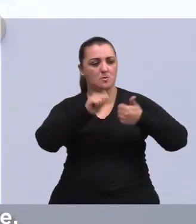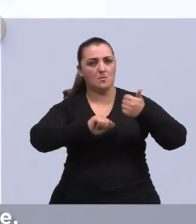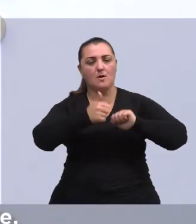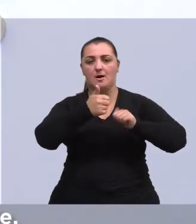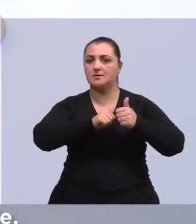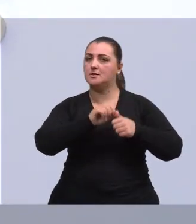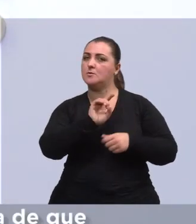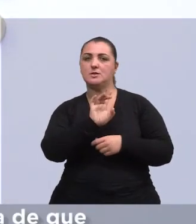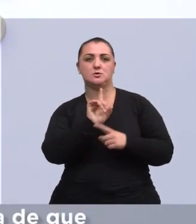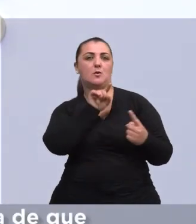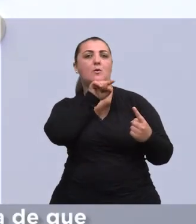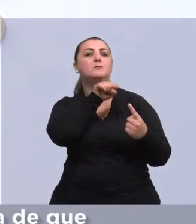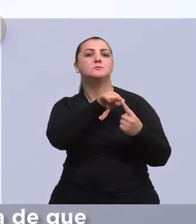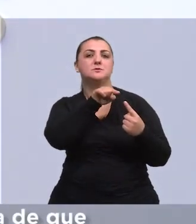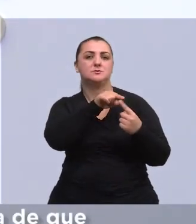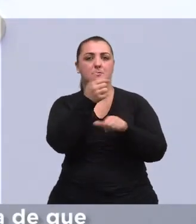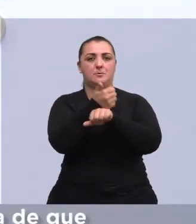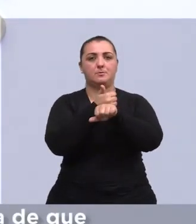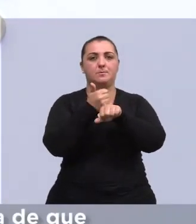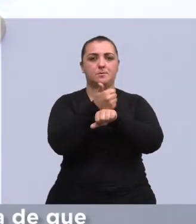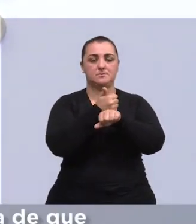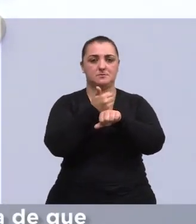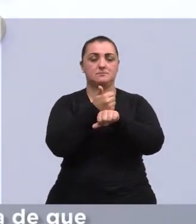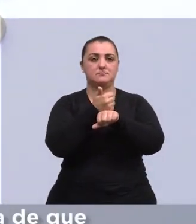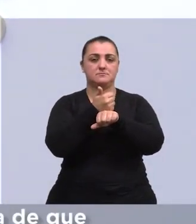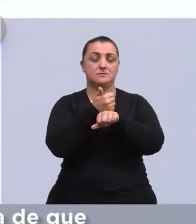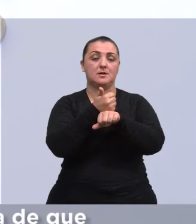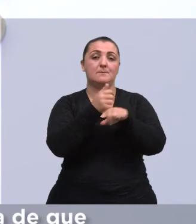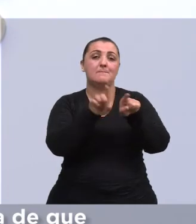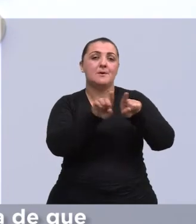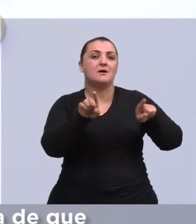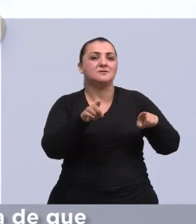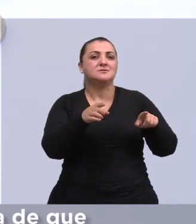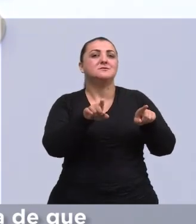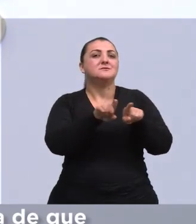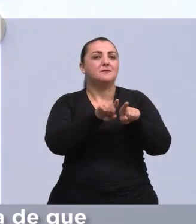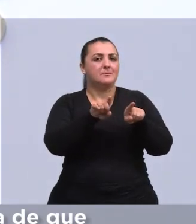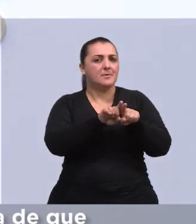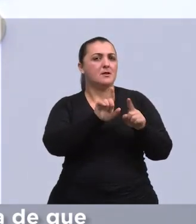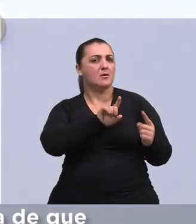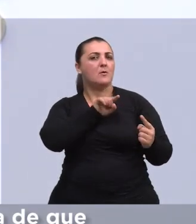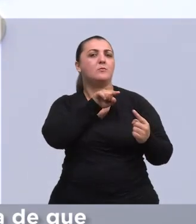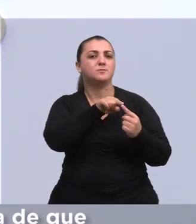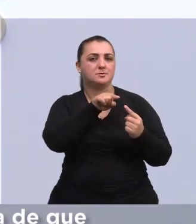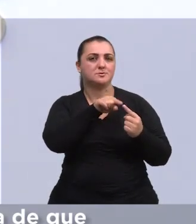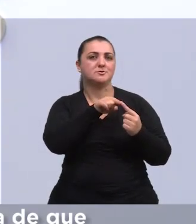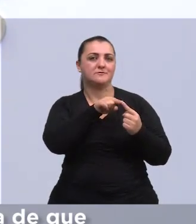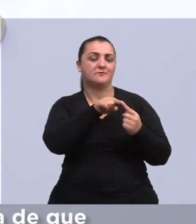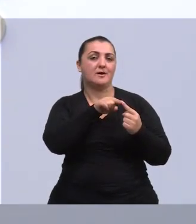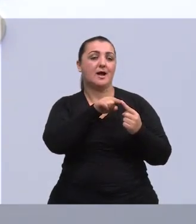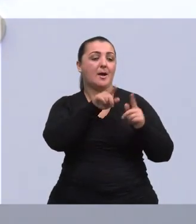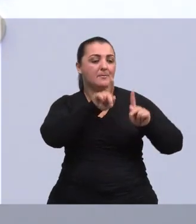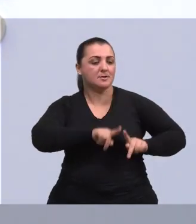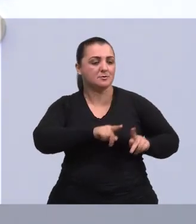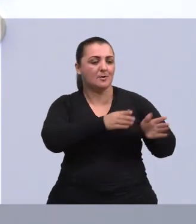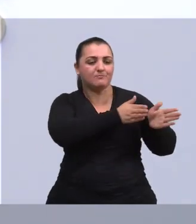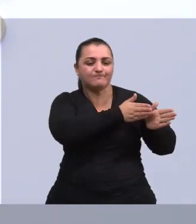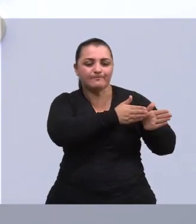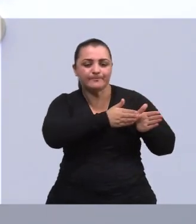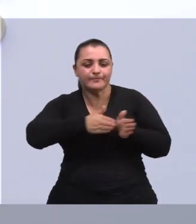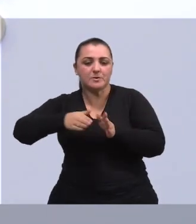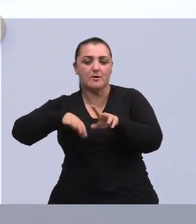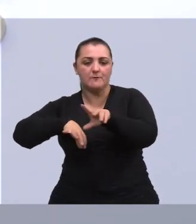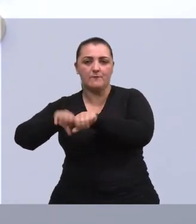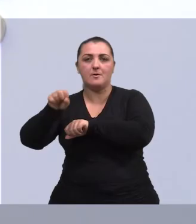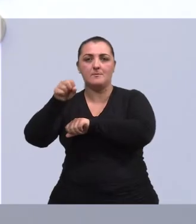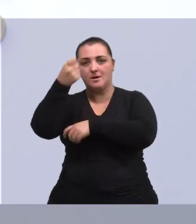de qualidade, não só do ponto de vista profissional, mas do ponto de vista de que quem passa pela